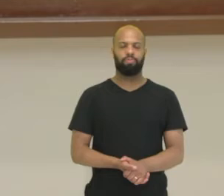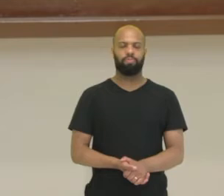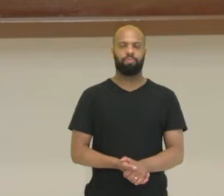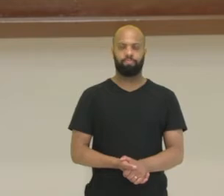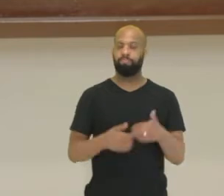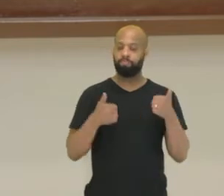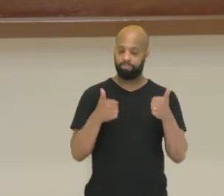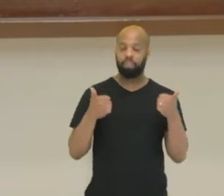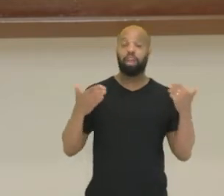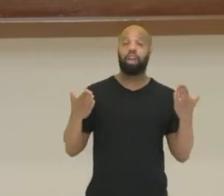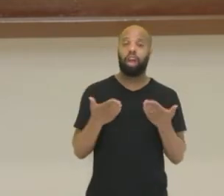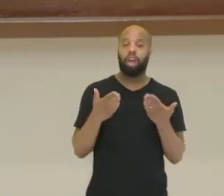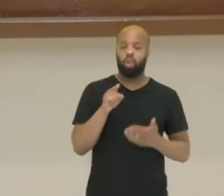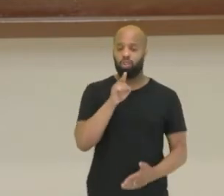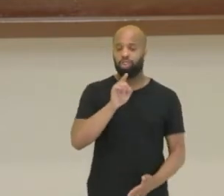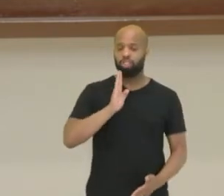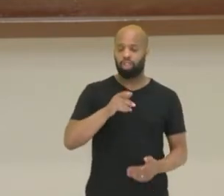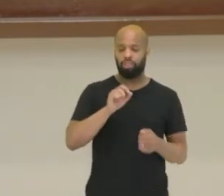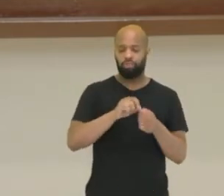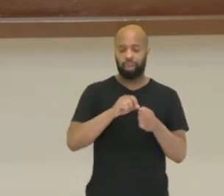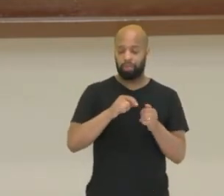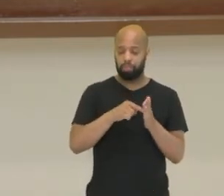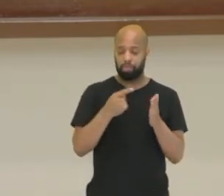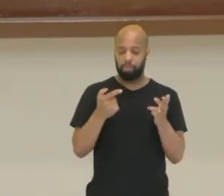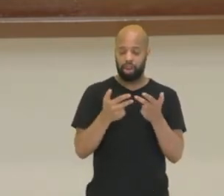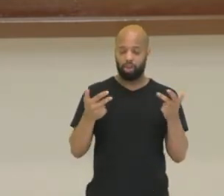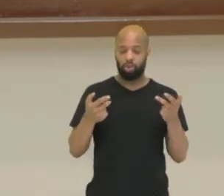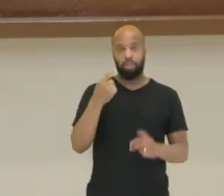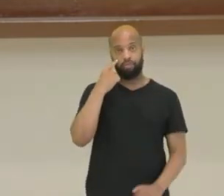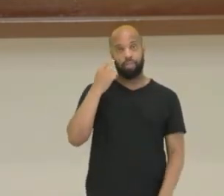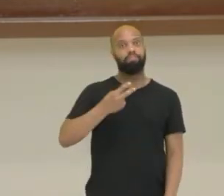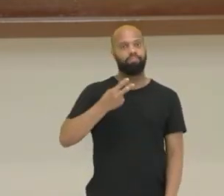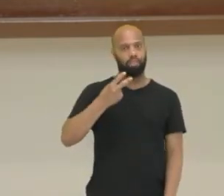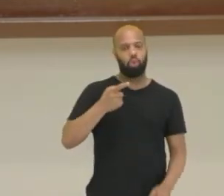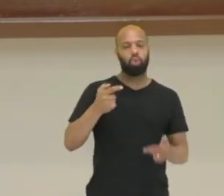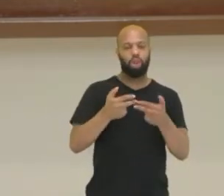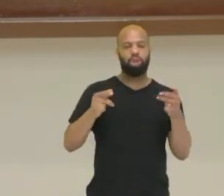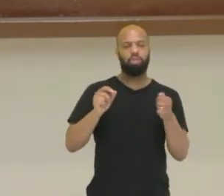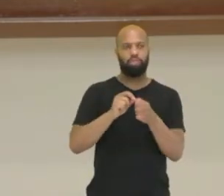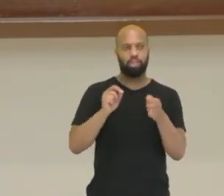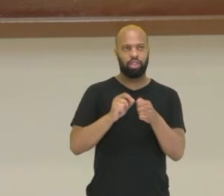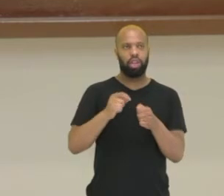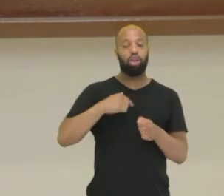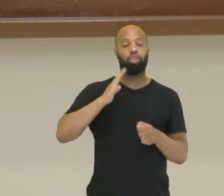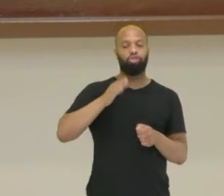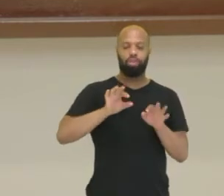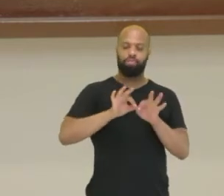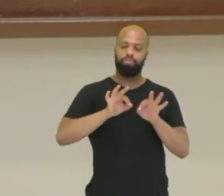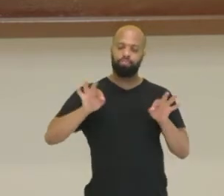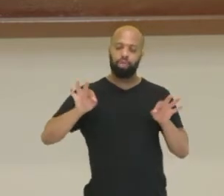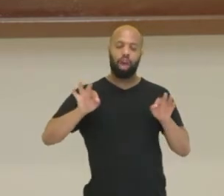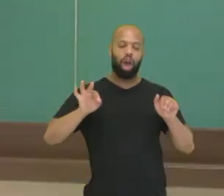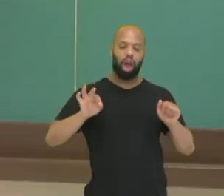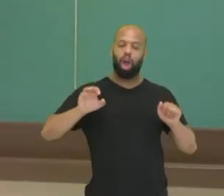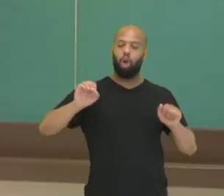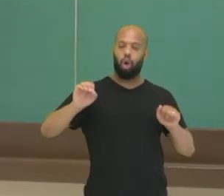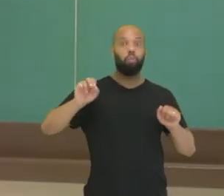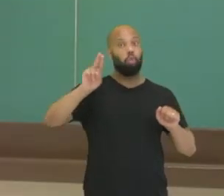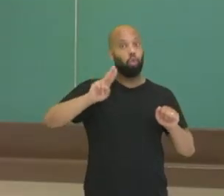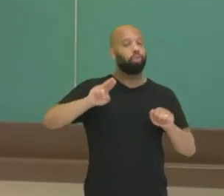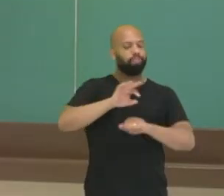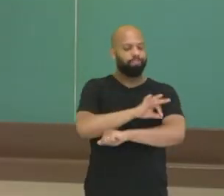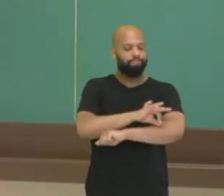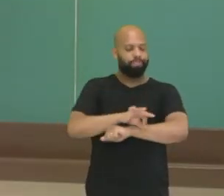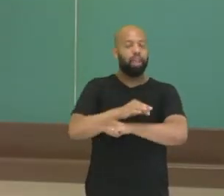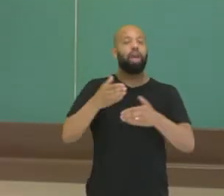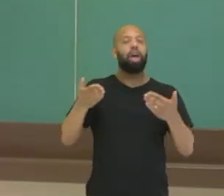Muito bem, agora que você já fez o primeiro passo, vamos para o segundo. Então, eu já desenhei o segmento de reta AO com uma régua. Agora, no segundo passo,